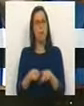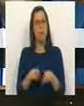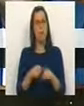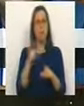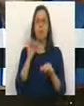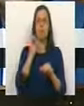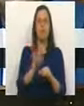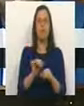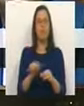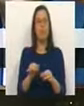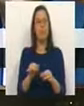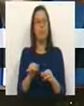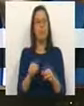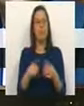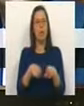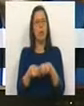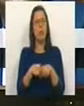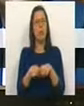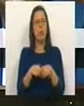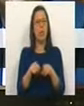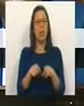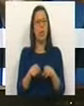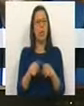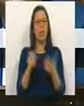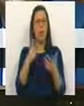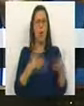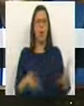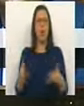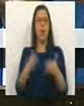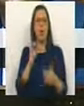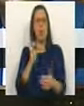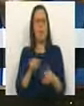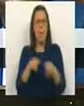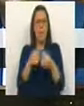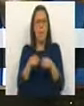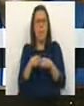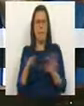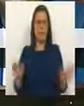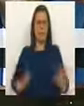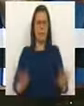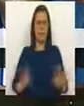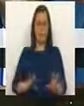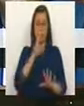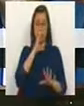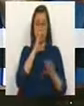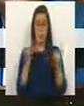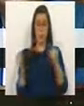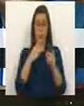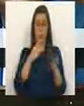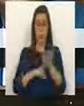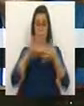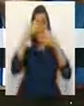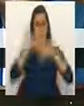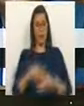tornem instrumentos políticos ou estratégias partidárias. Se for para uma discussão